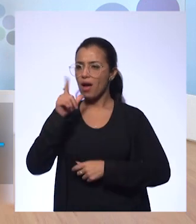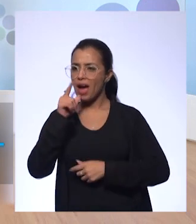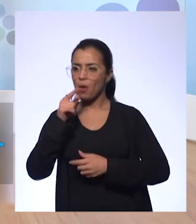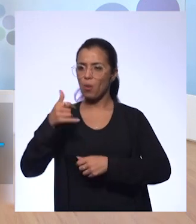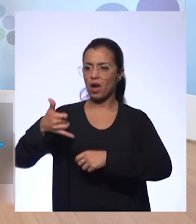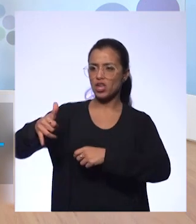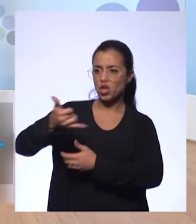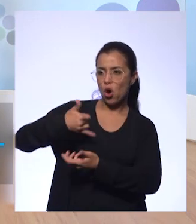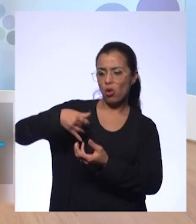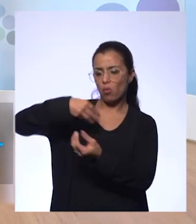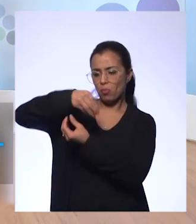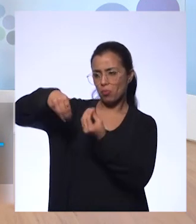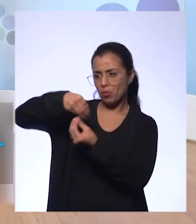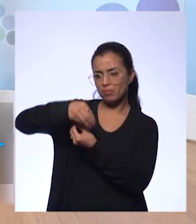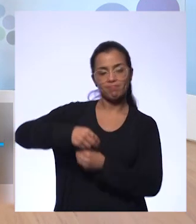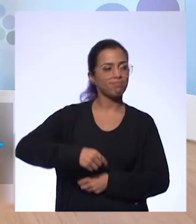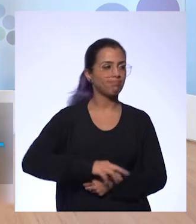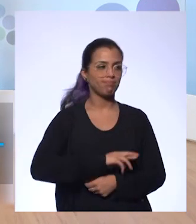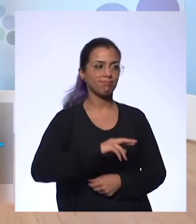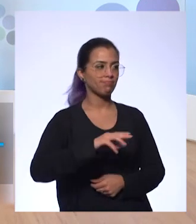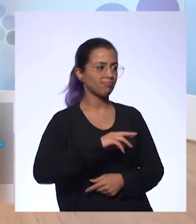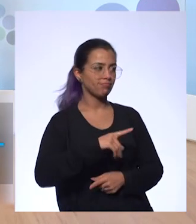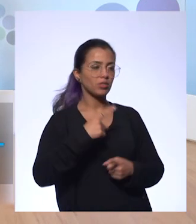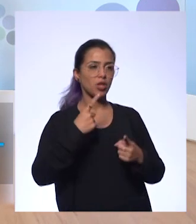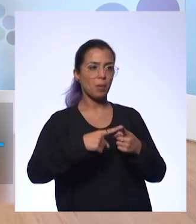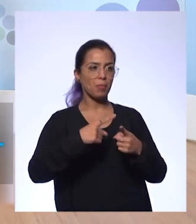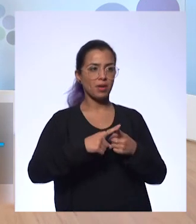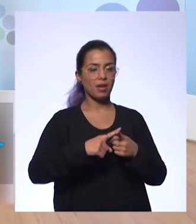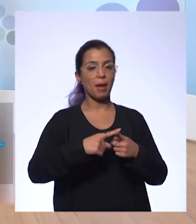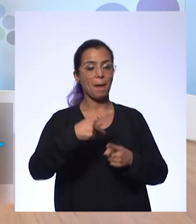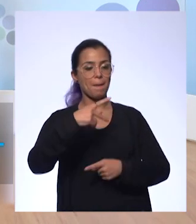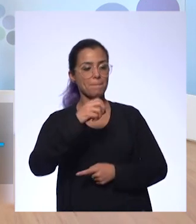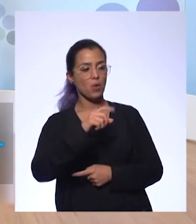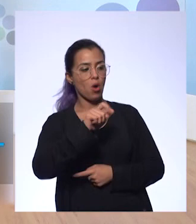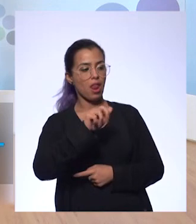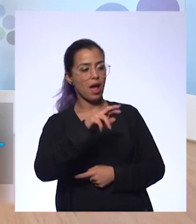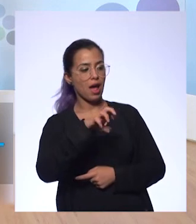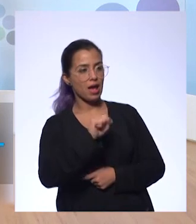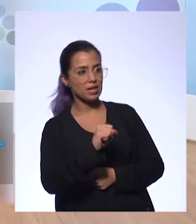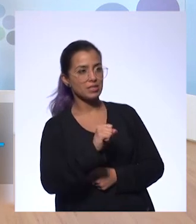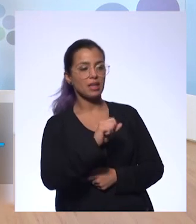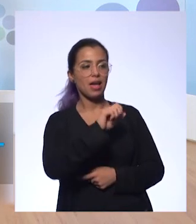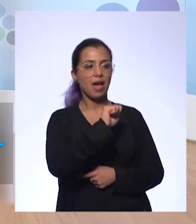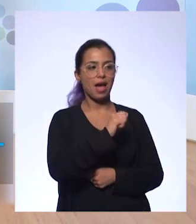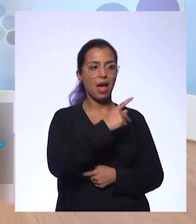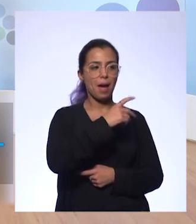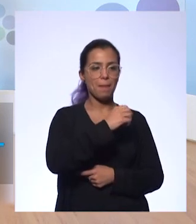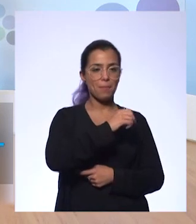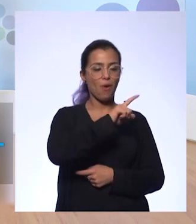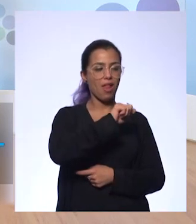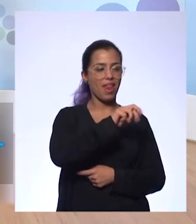se mistura, né? São moléculas polares e apolares, né? A professora de química A professora de química ali,